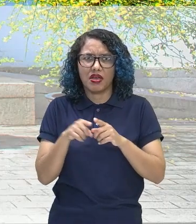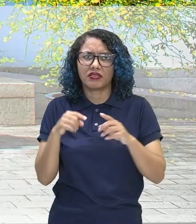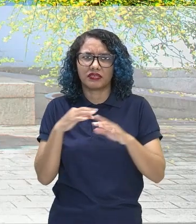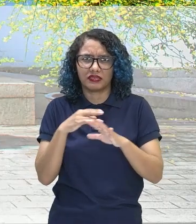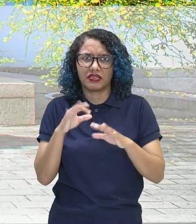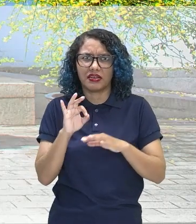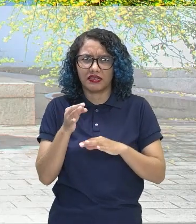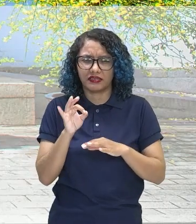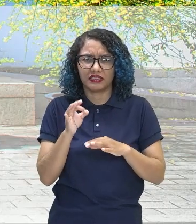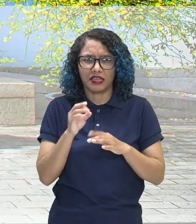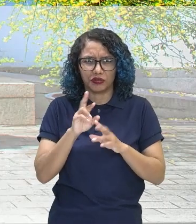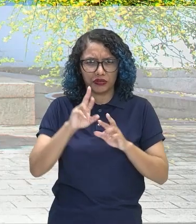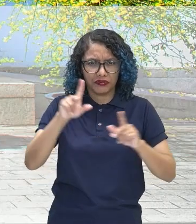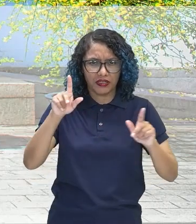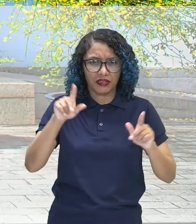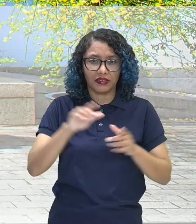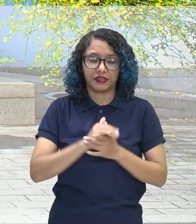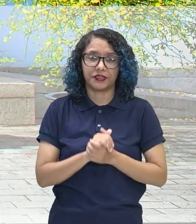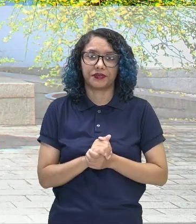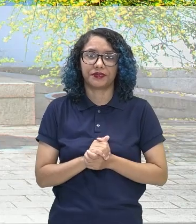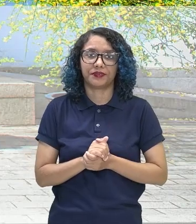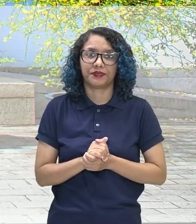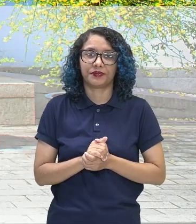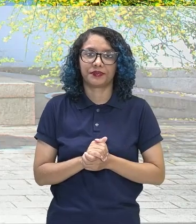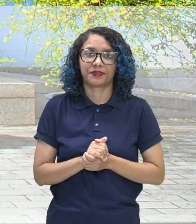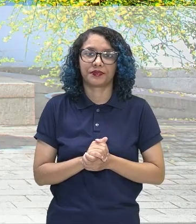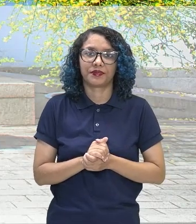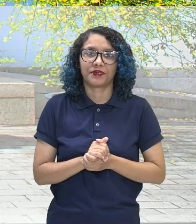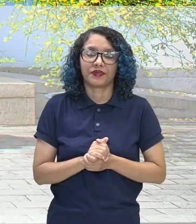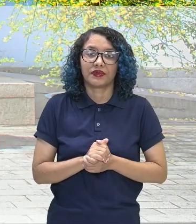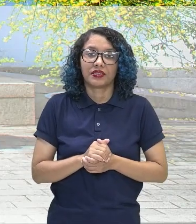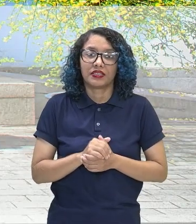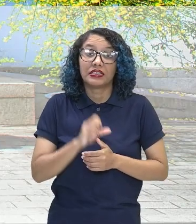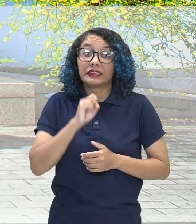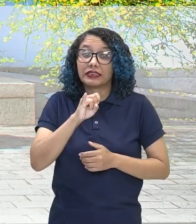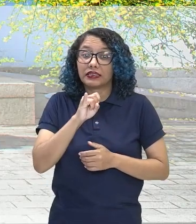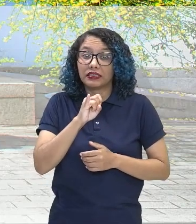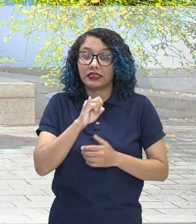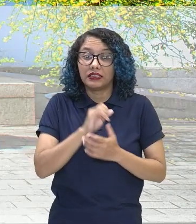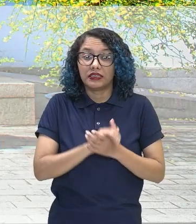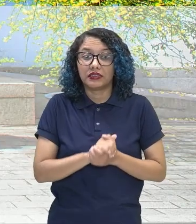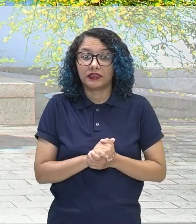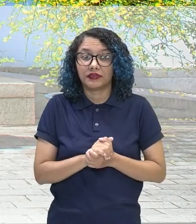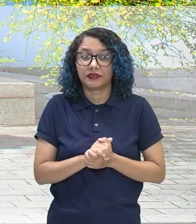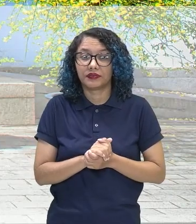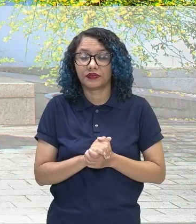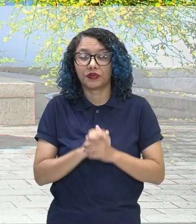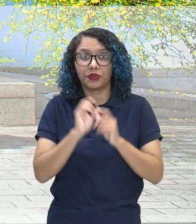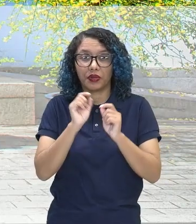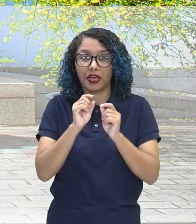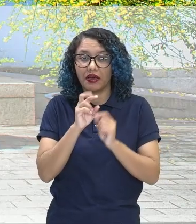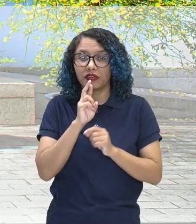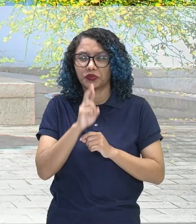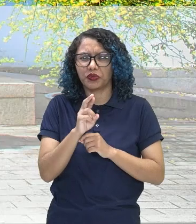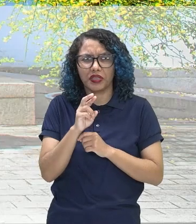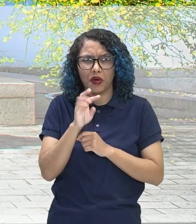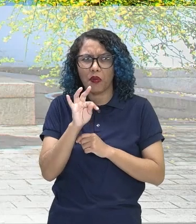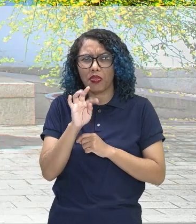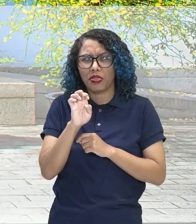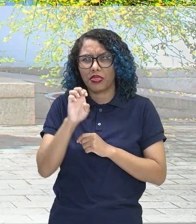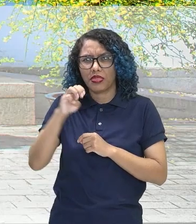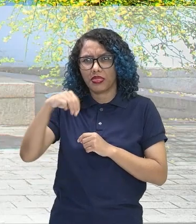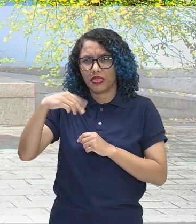vocês moram. Para quem optou em falar aí templo, é isso mesmo,